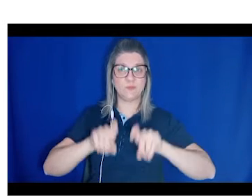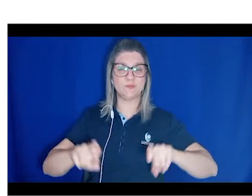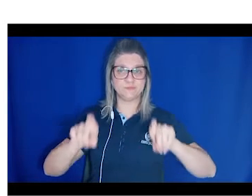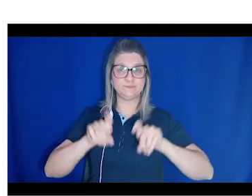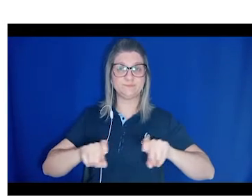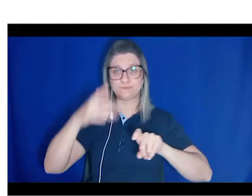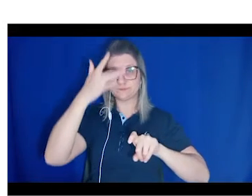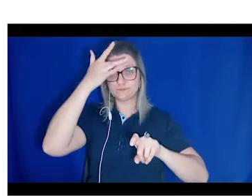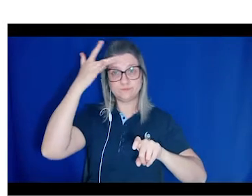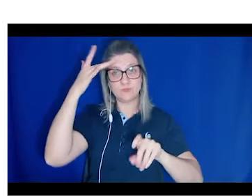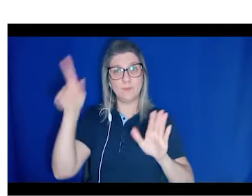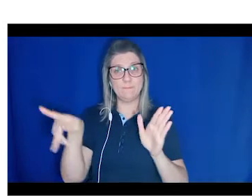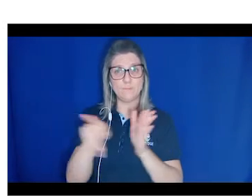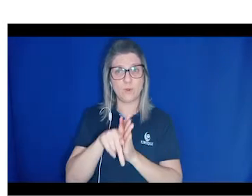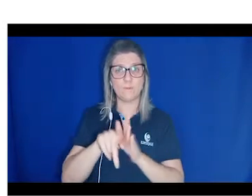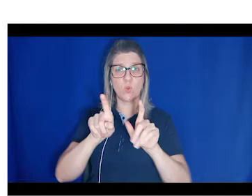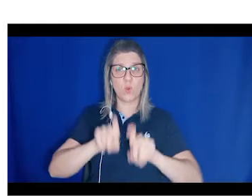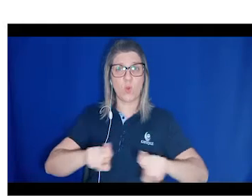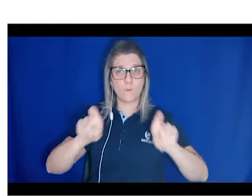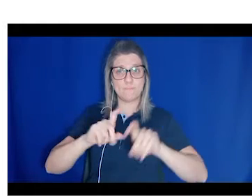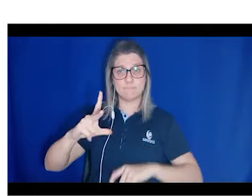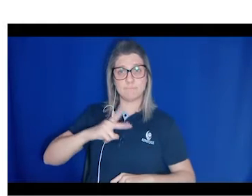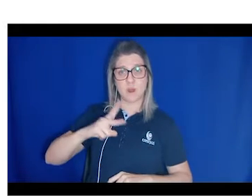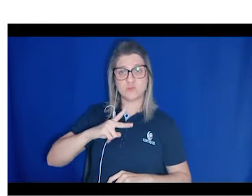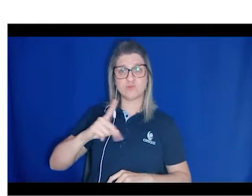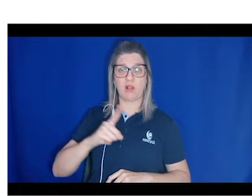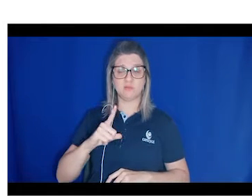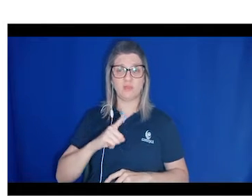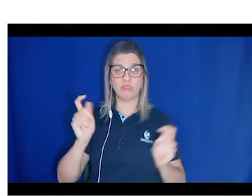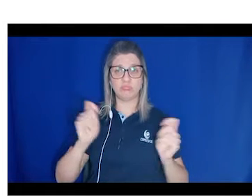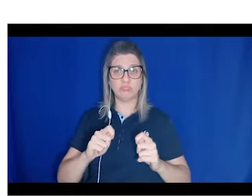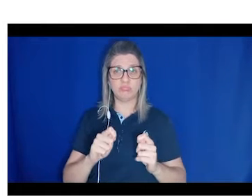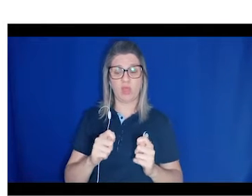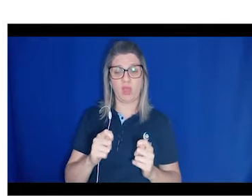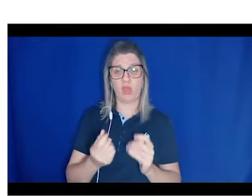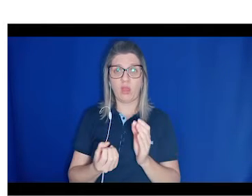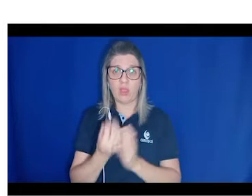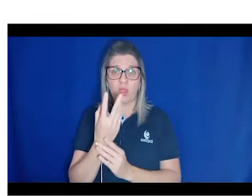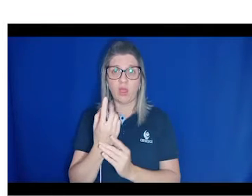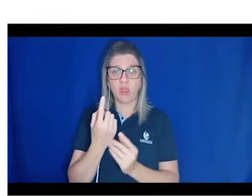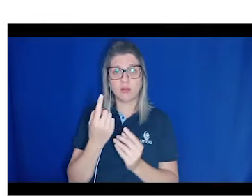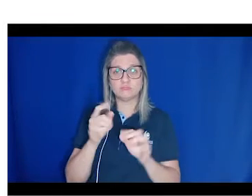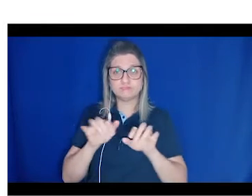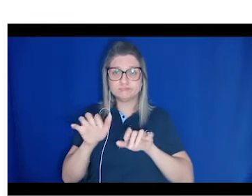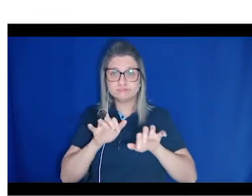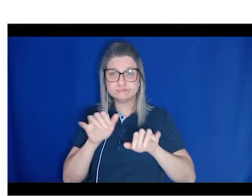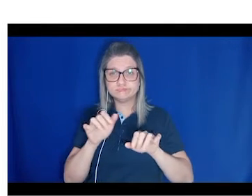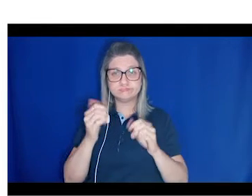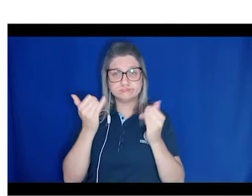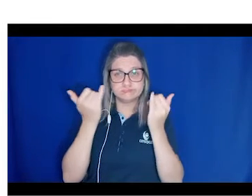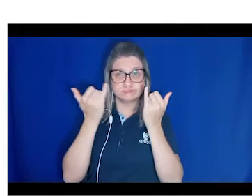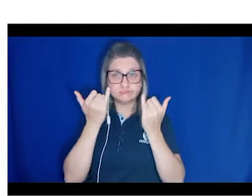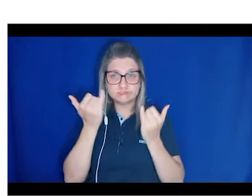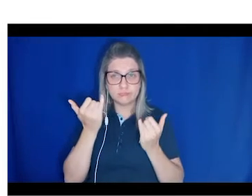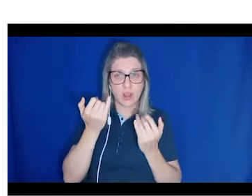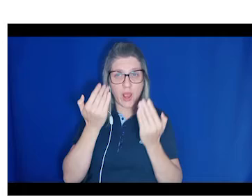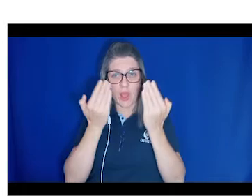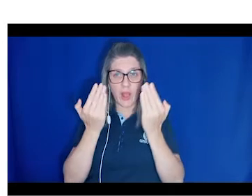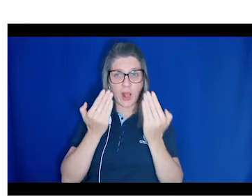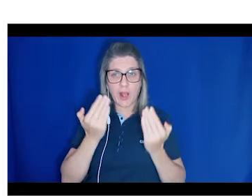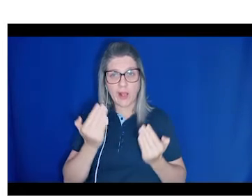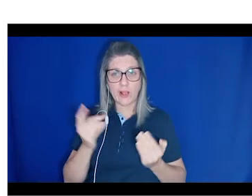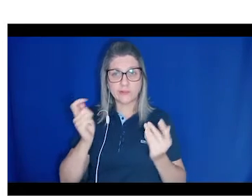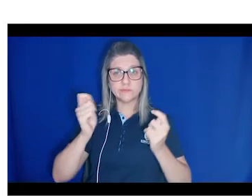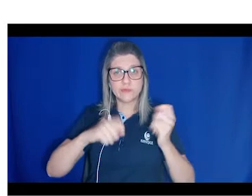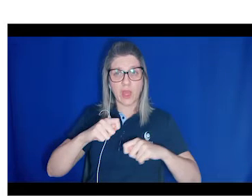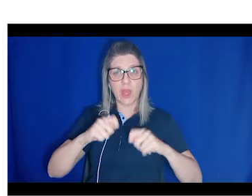as pessoas, a partir dos seus computadores, puderam utilizar, criar as suas análises, e os computadores permitiram o quê? Calcular